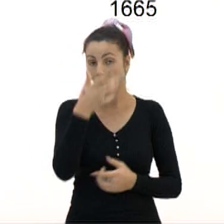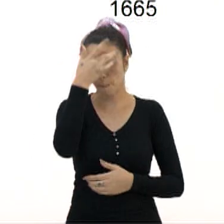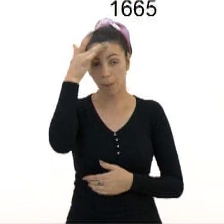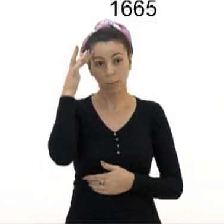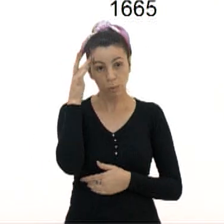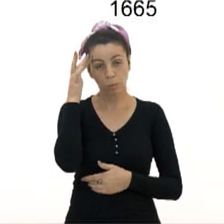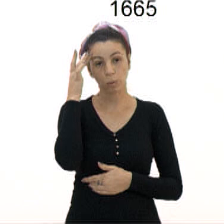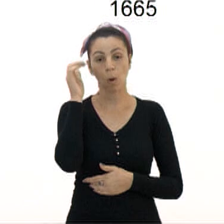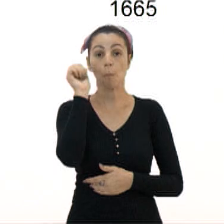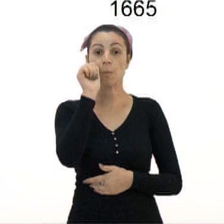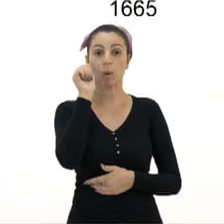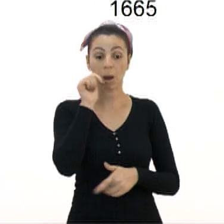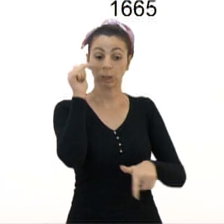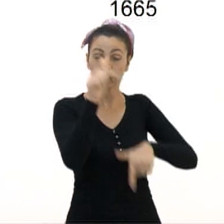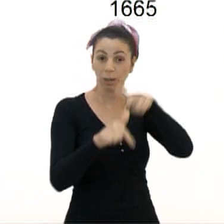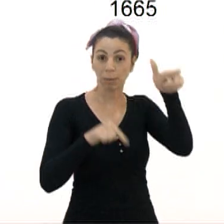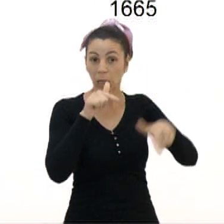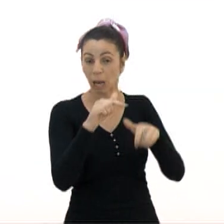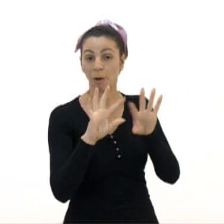da família dele, tá?